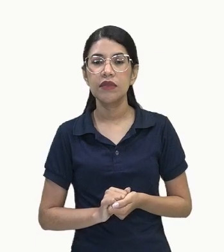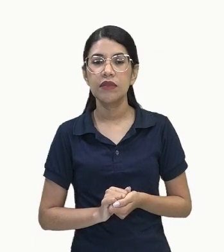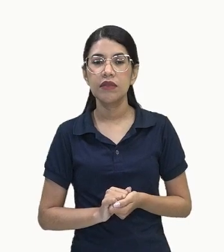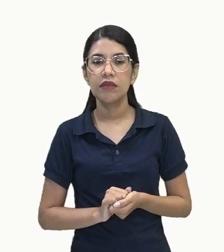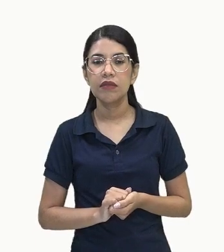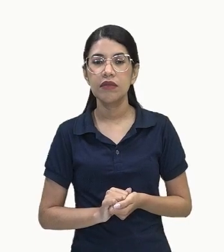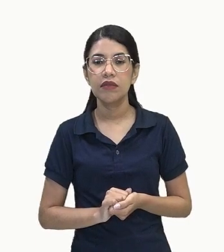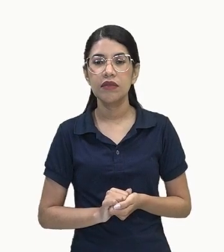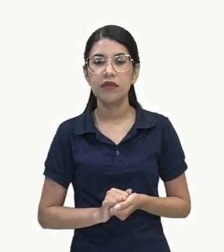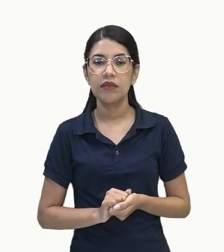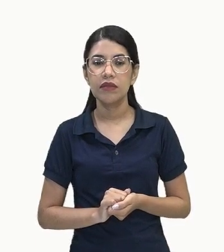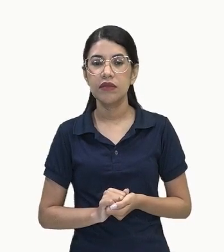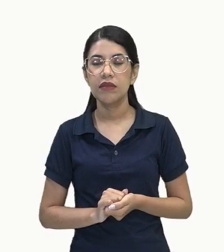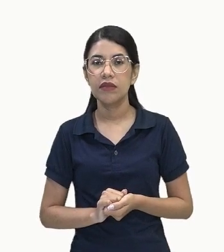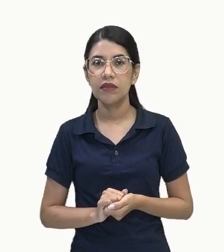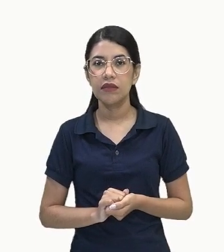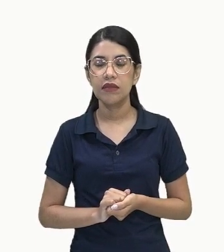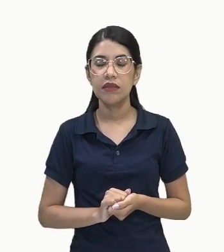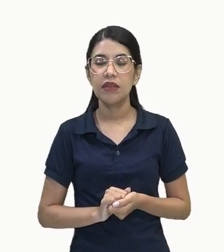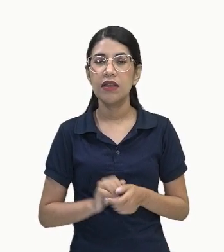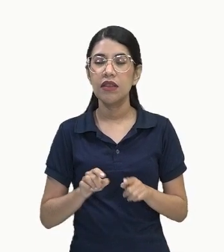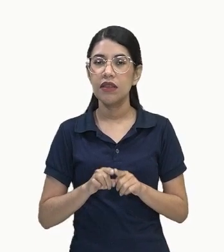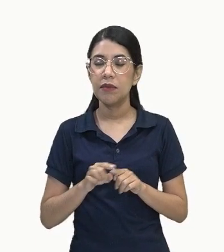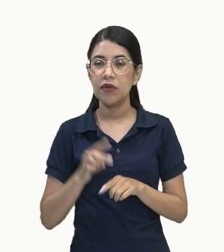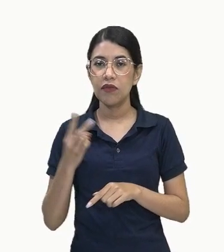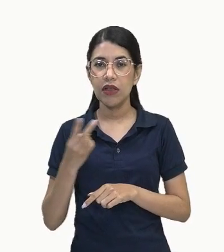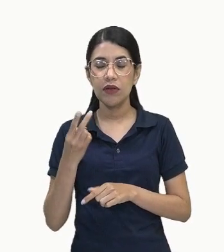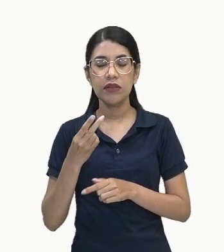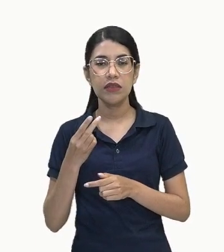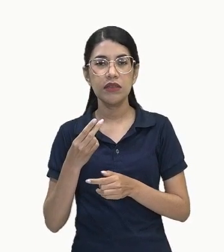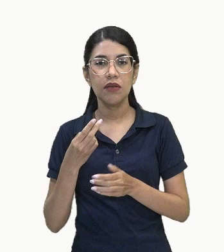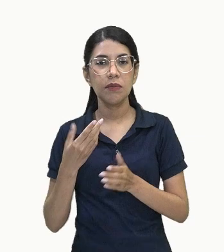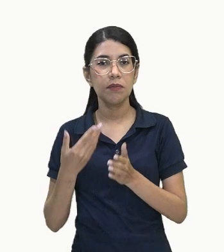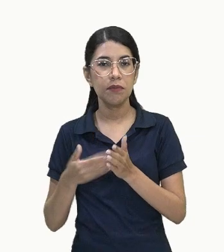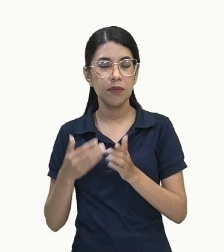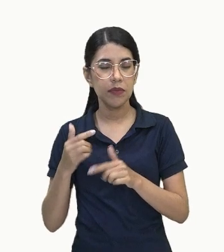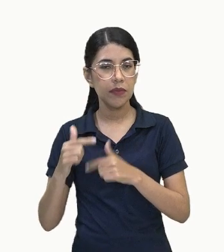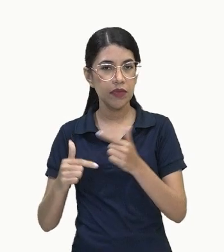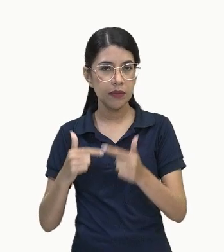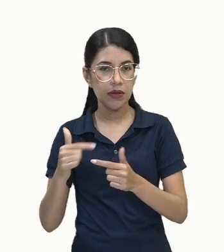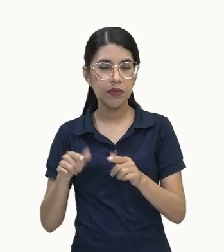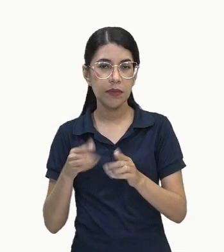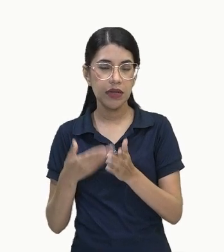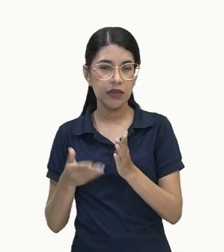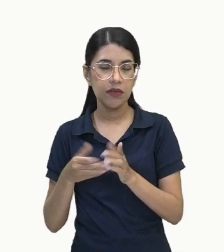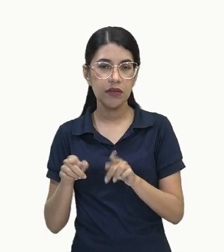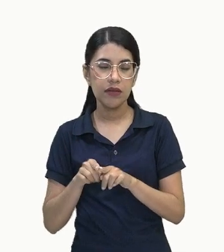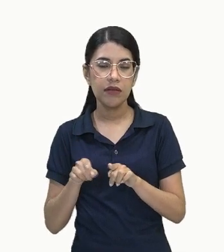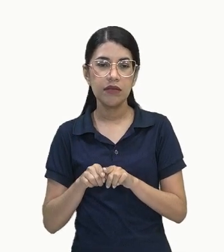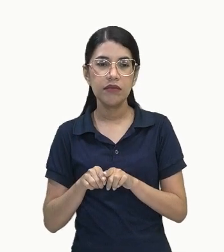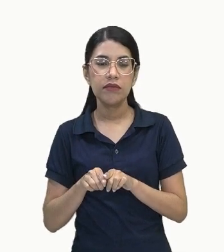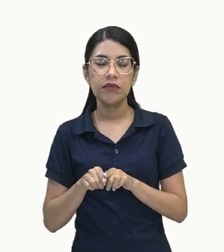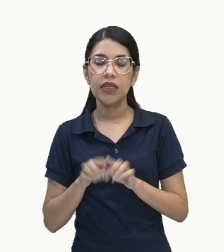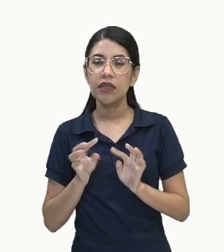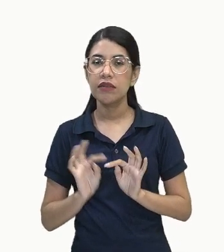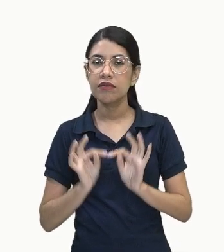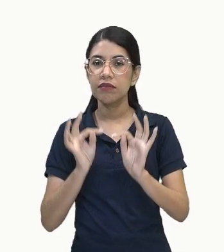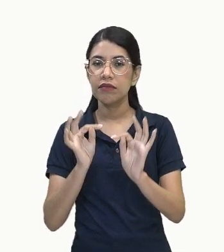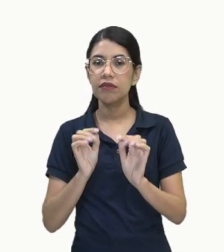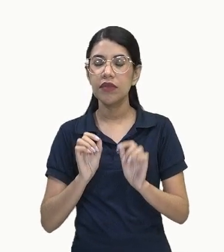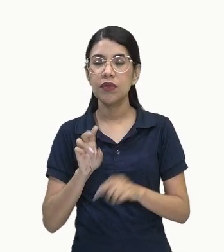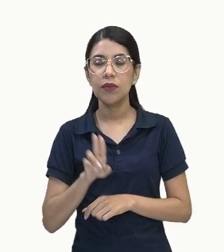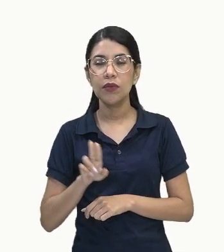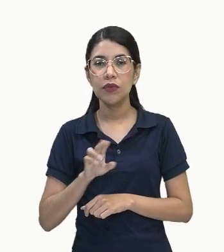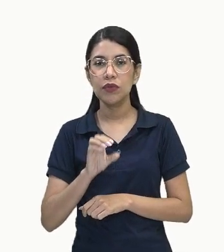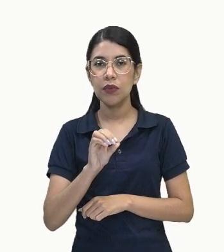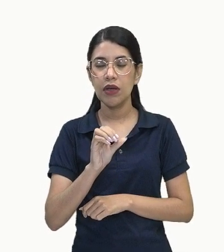a desvalorização da mão de obra não especializada são pontos marcantes. Sobre as tecnologias, o uso do